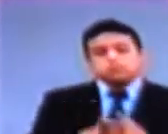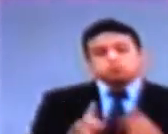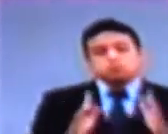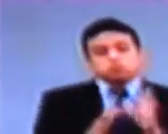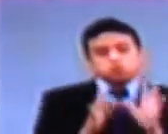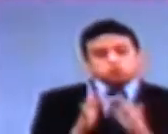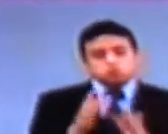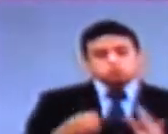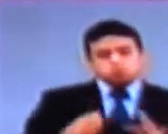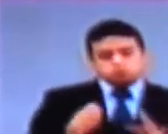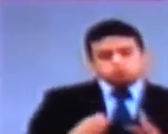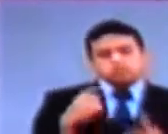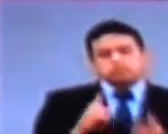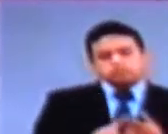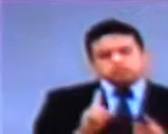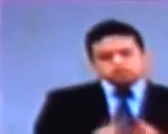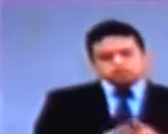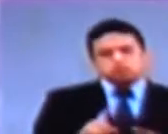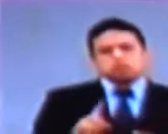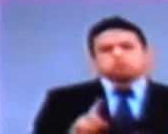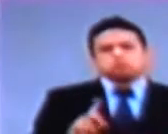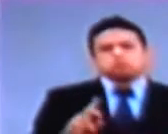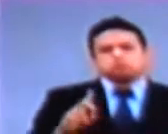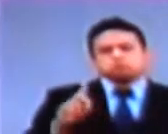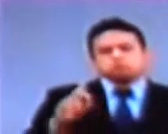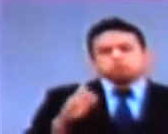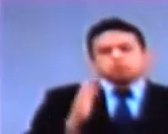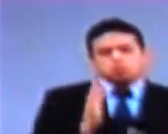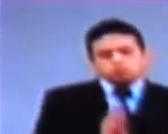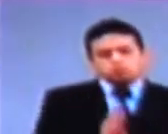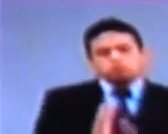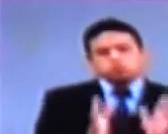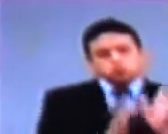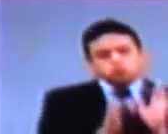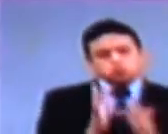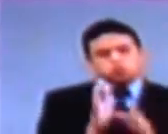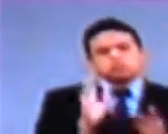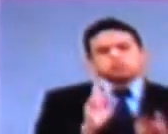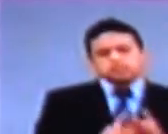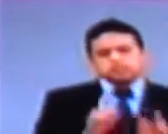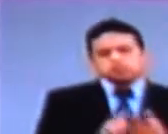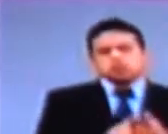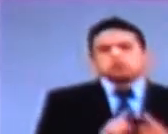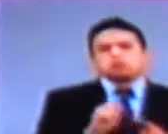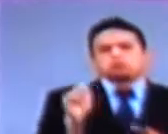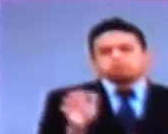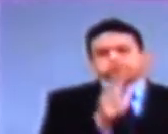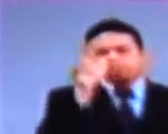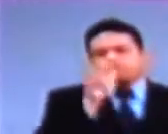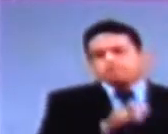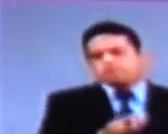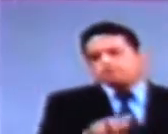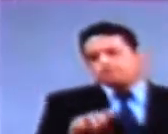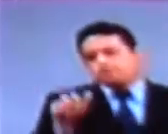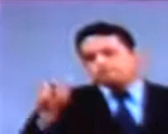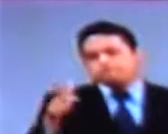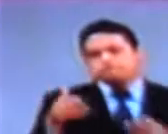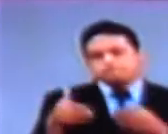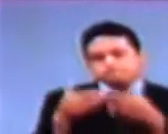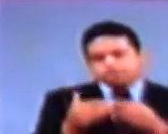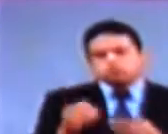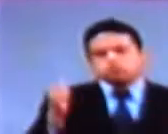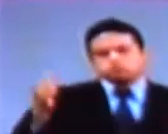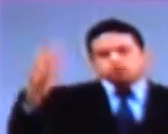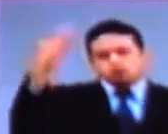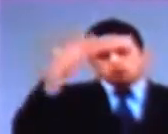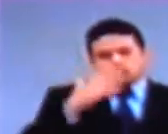Cristo, nas suas caminhadas, as caminhadas inspiradas nas próprias caminhadas de Cristo, a gente vai pedir a proteção, nós vamos pedir